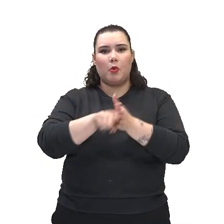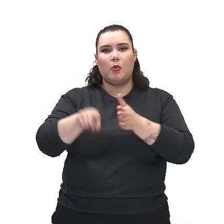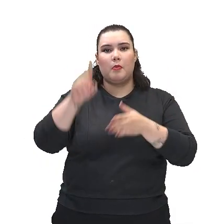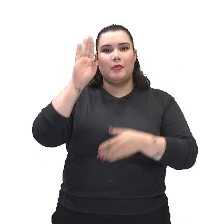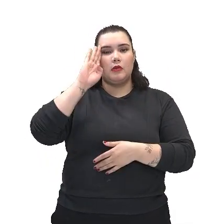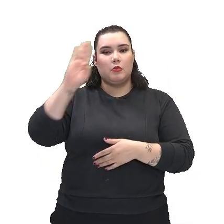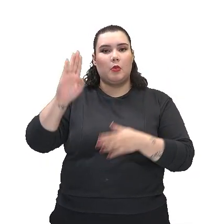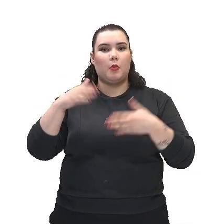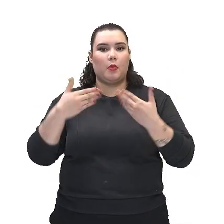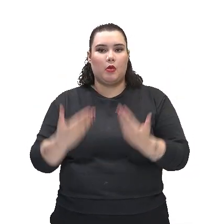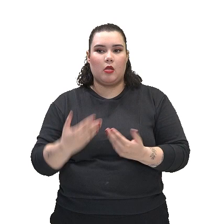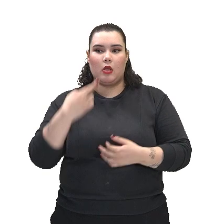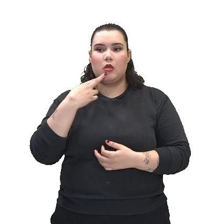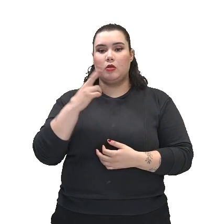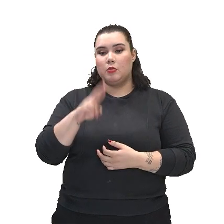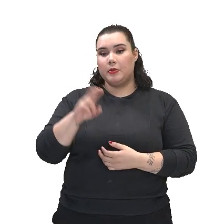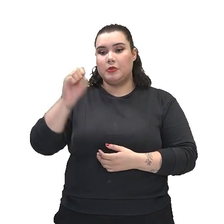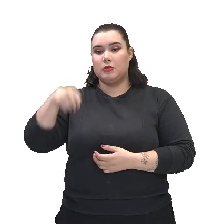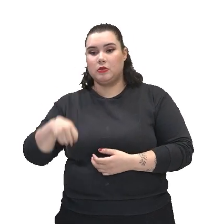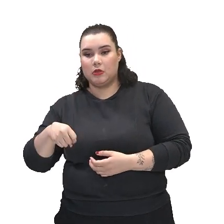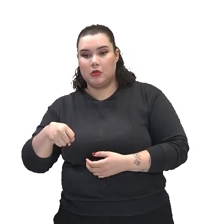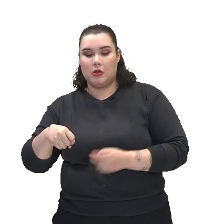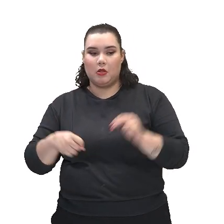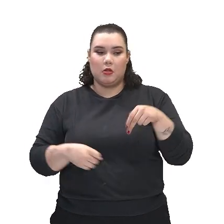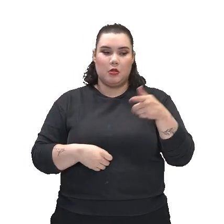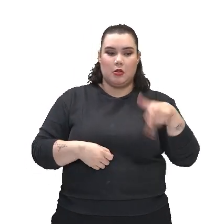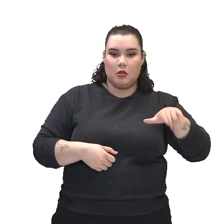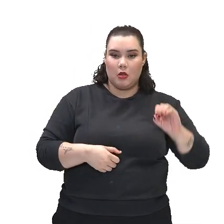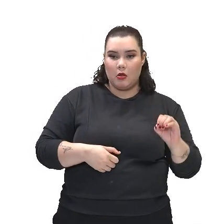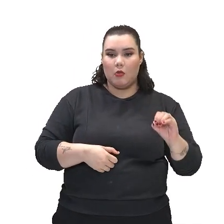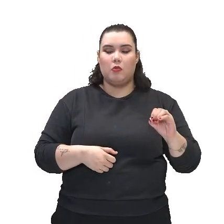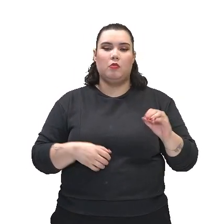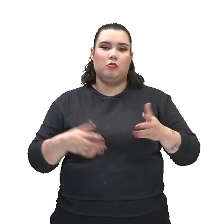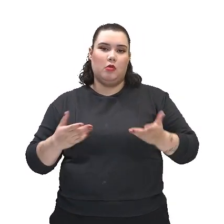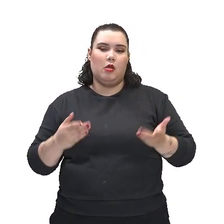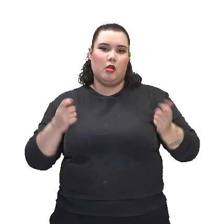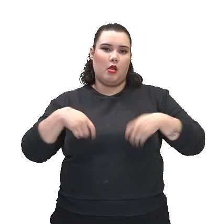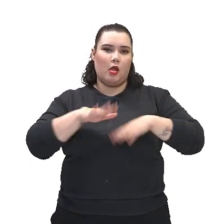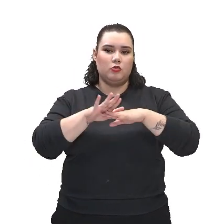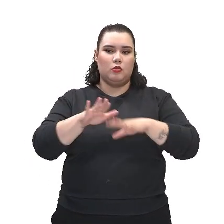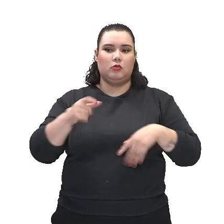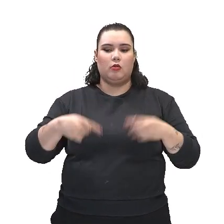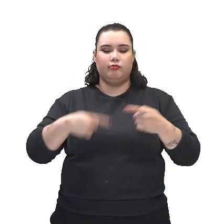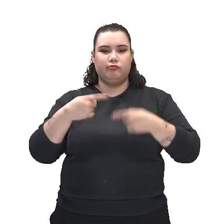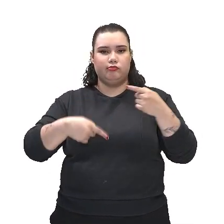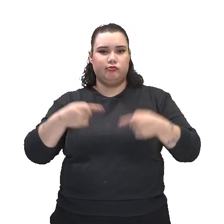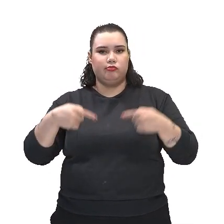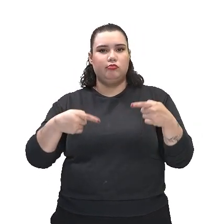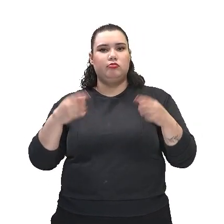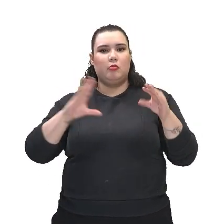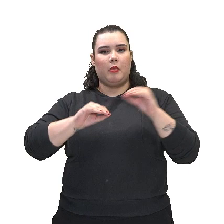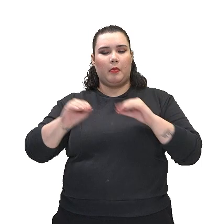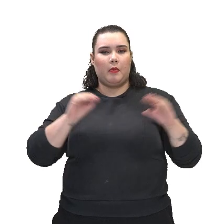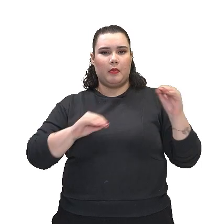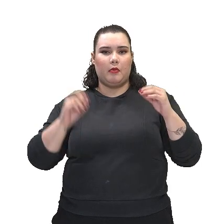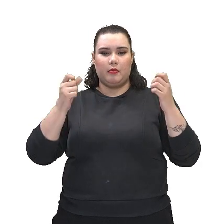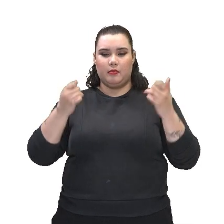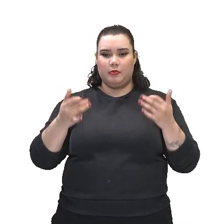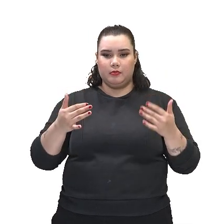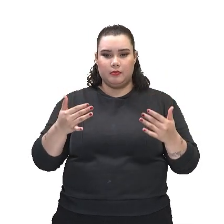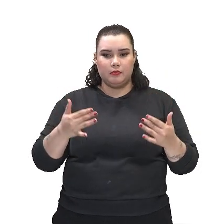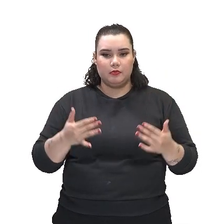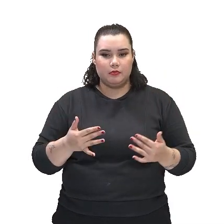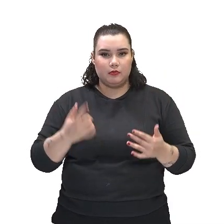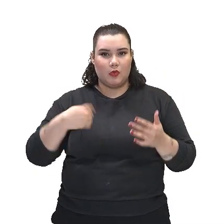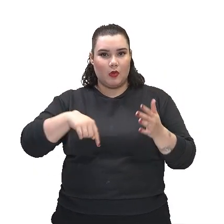pode responder sim ou não e que ajuda o debate a ser desenvolvido, certo? Como nós tivemos uma questão no